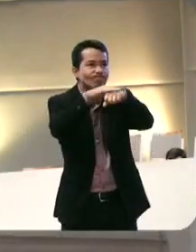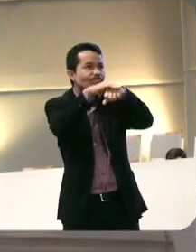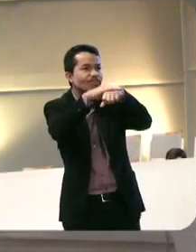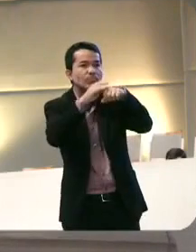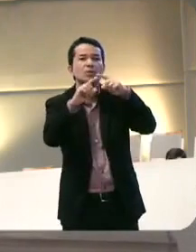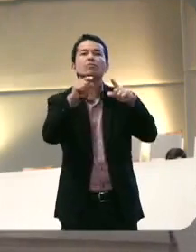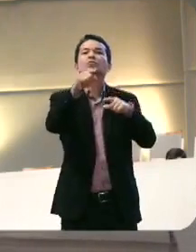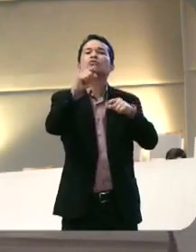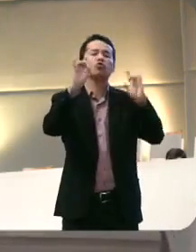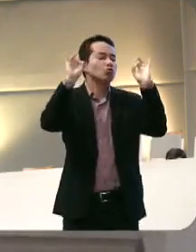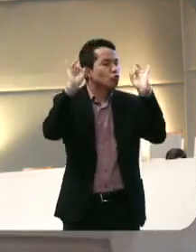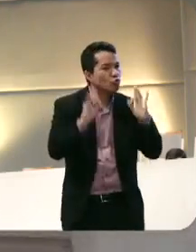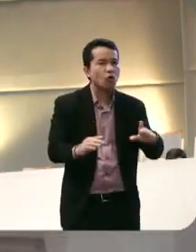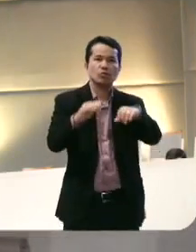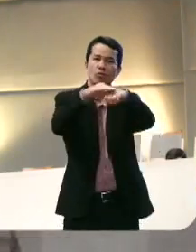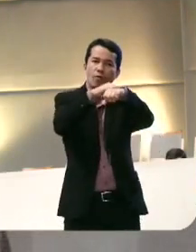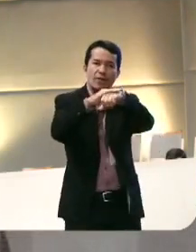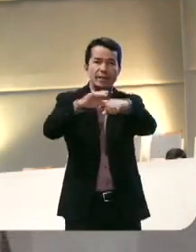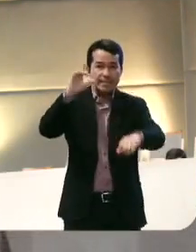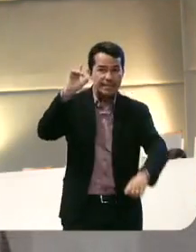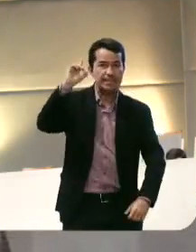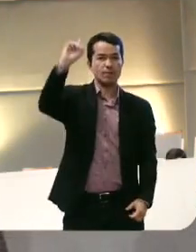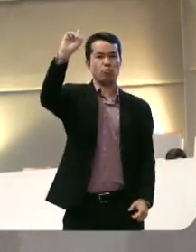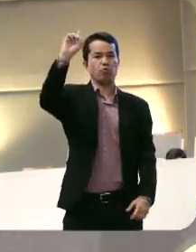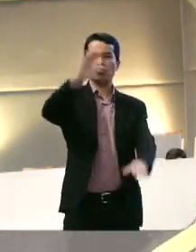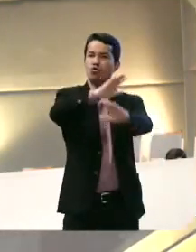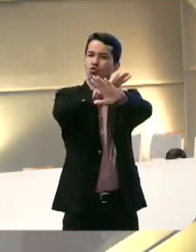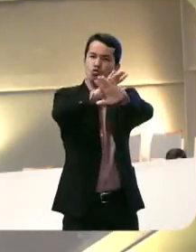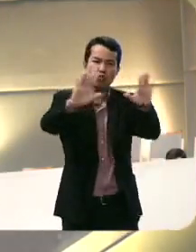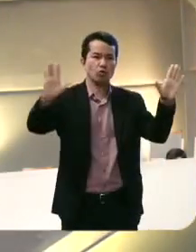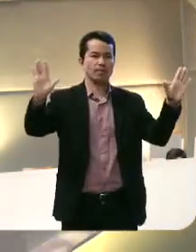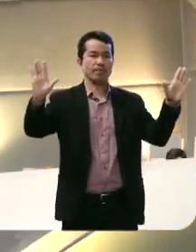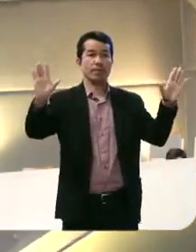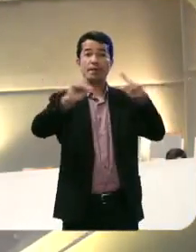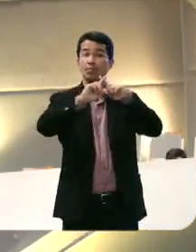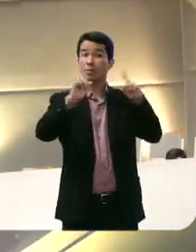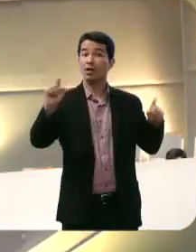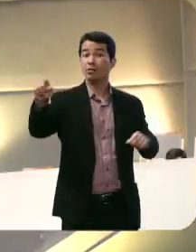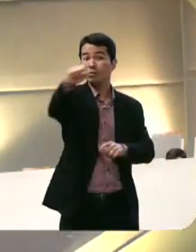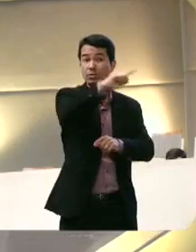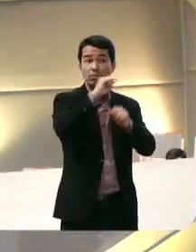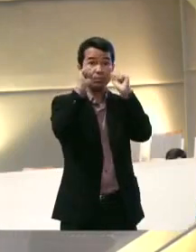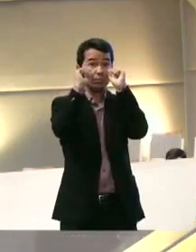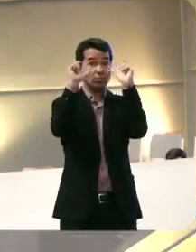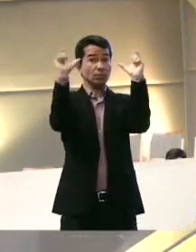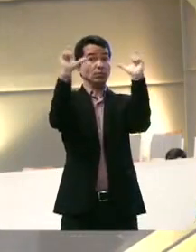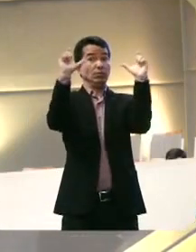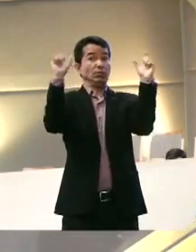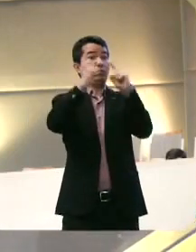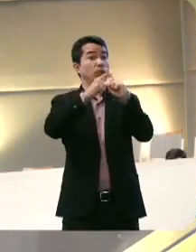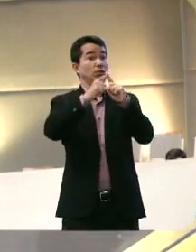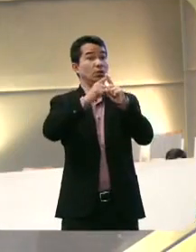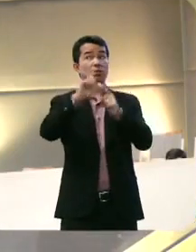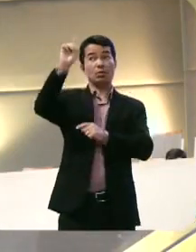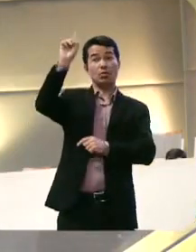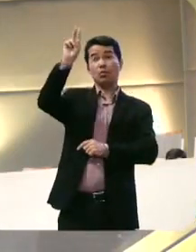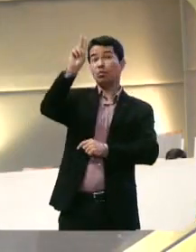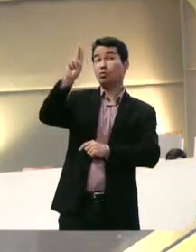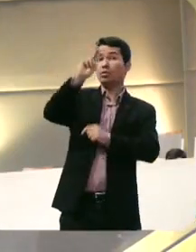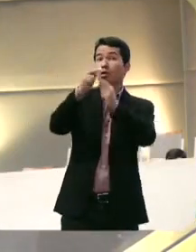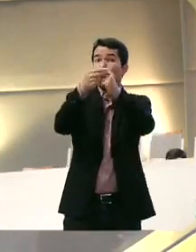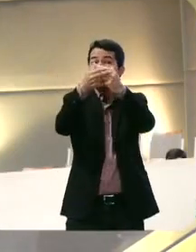com Deus. E prestem atenção, porque Deus vai usar as coisas nesta chácara para falar com